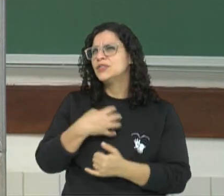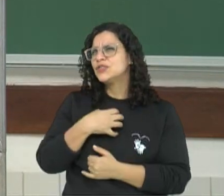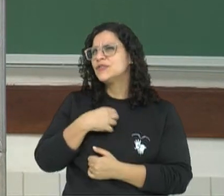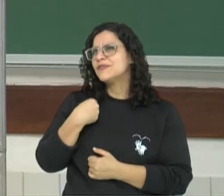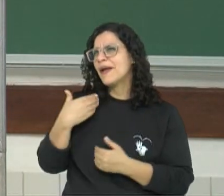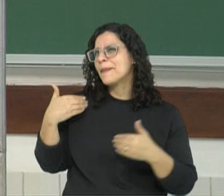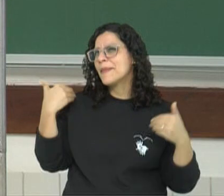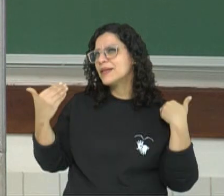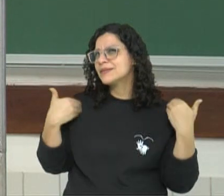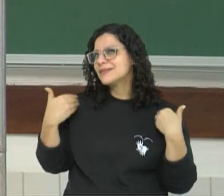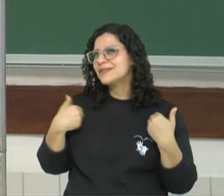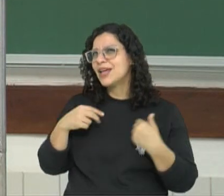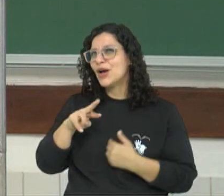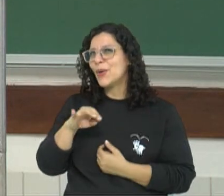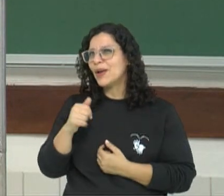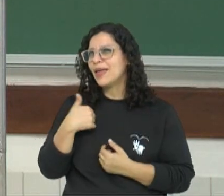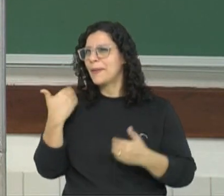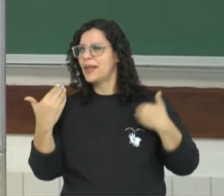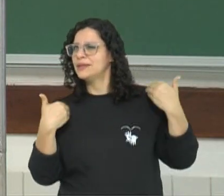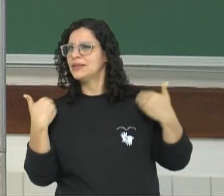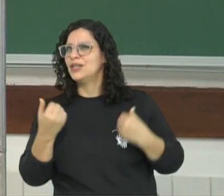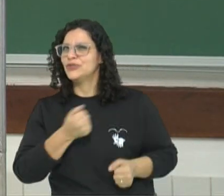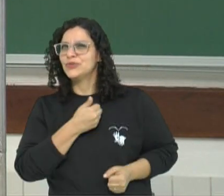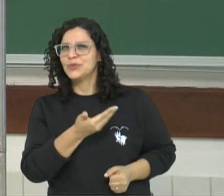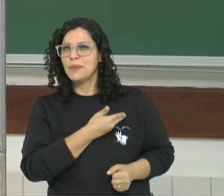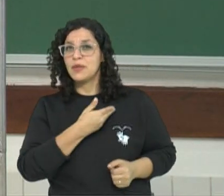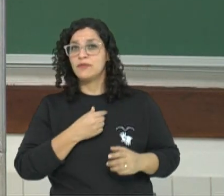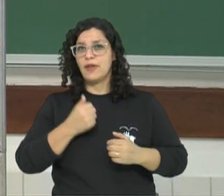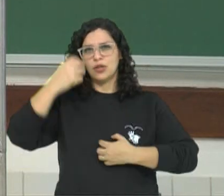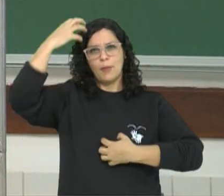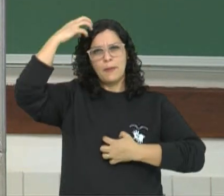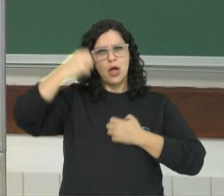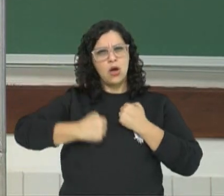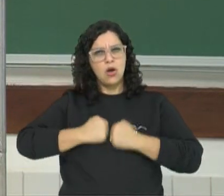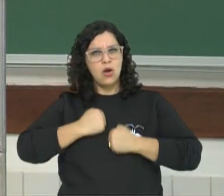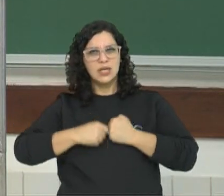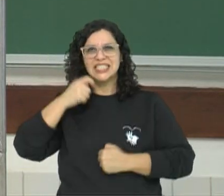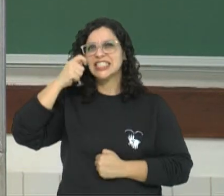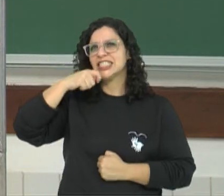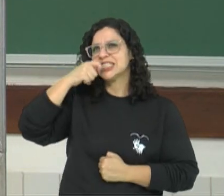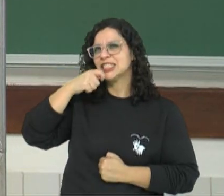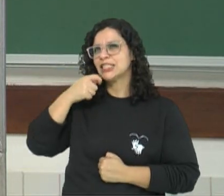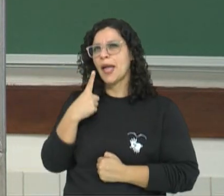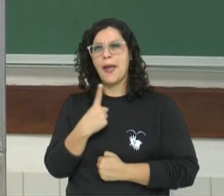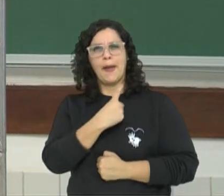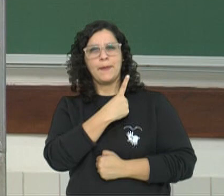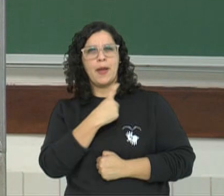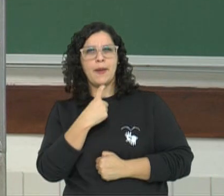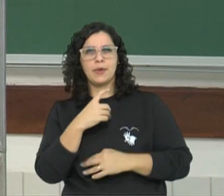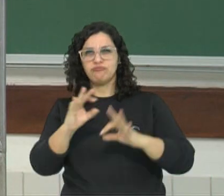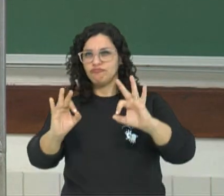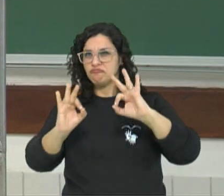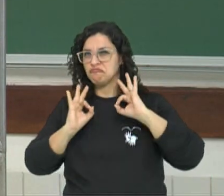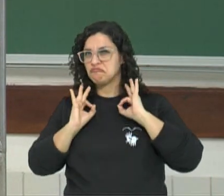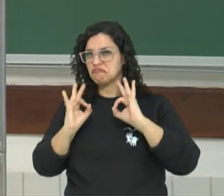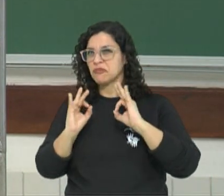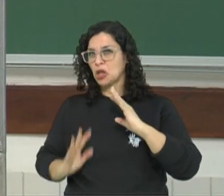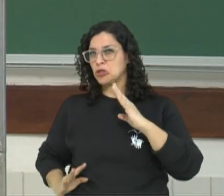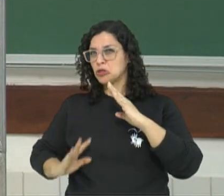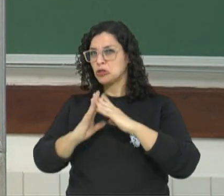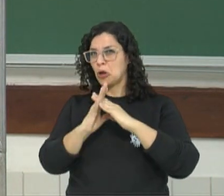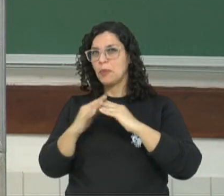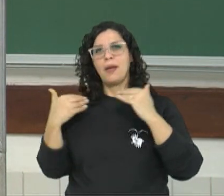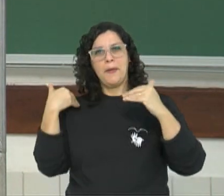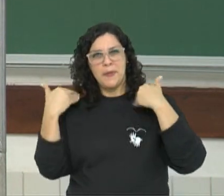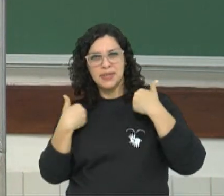quando você vai sair, vai dar o famoso rolê, certo? O que é isso? Você vai tomar um banho, você vai escovar os dentes, passar um desodorante, passar um perfuminho, aquela coisa